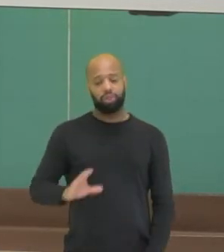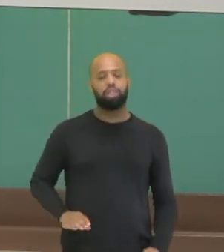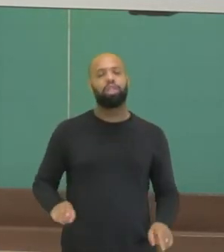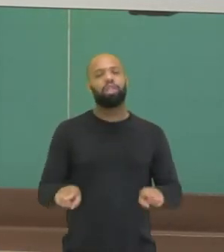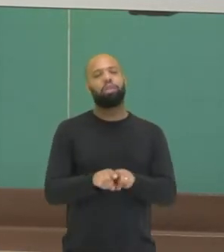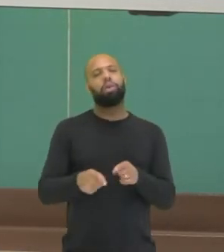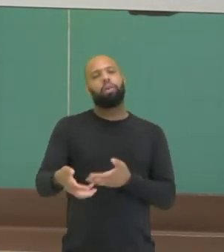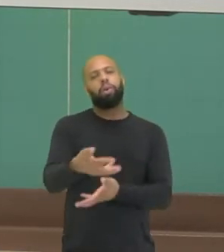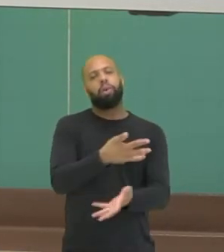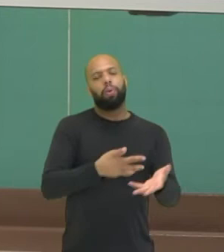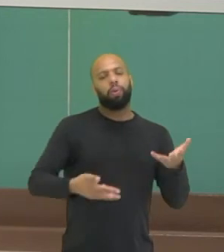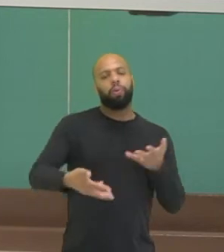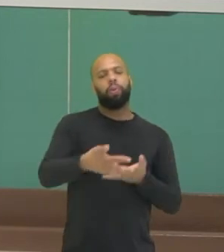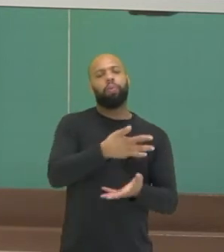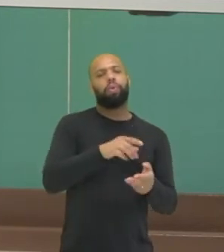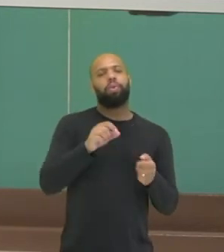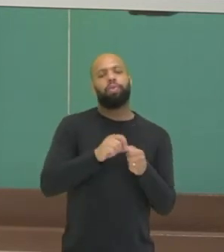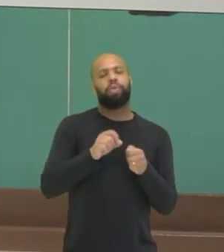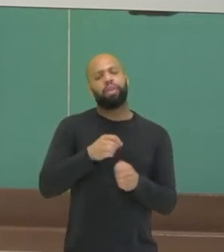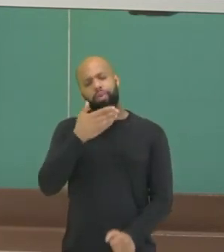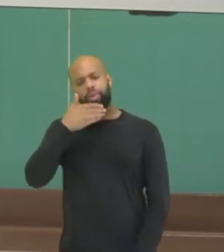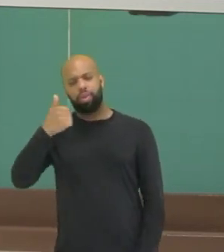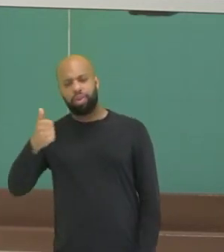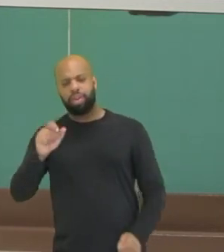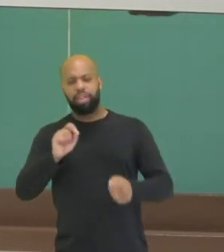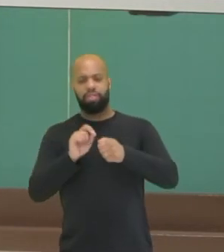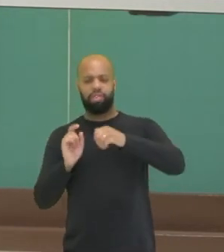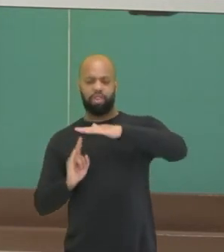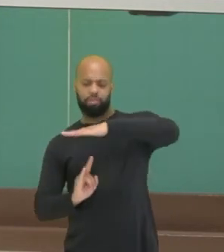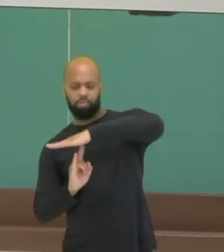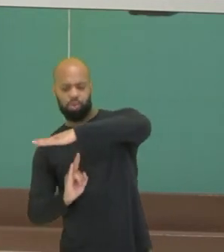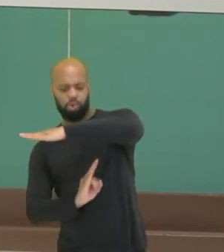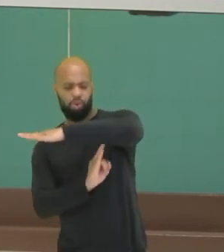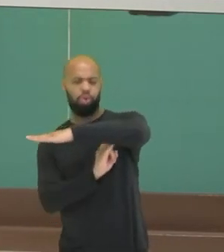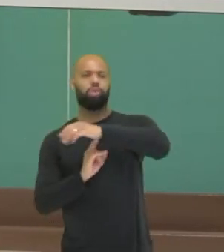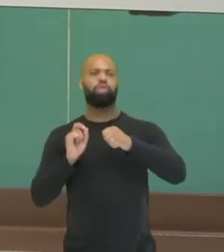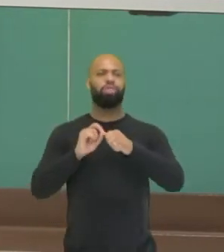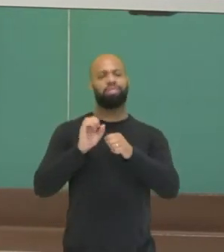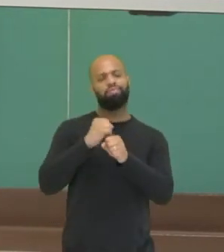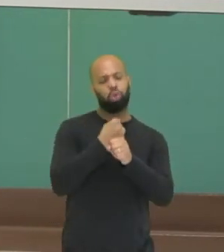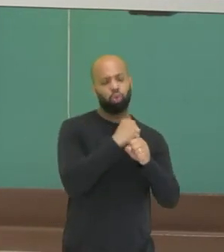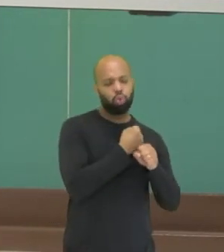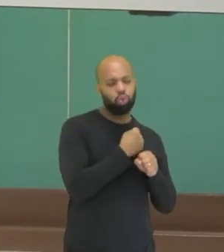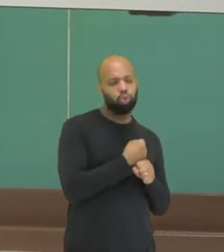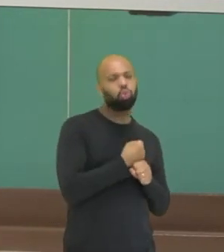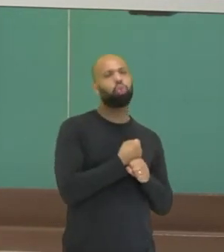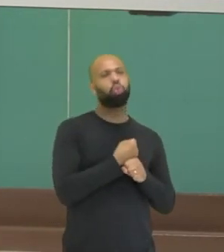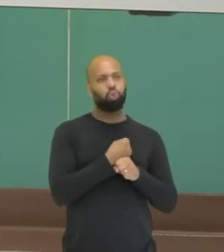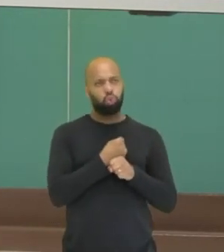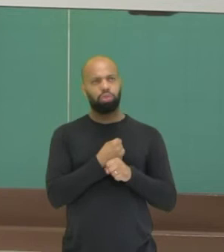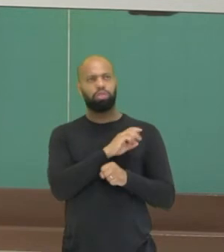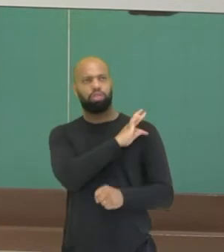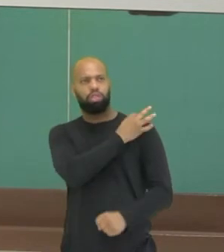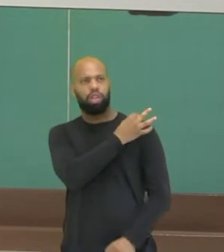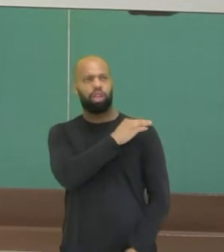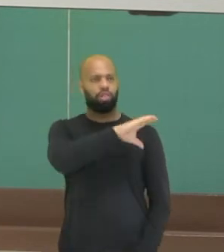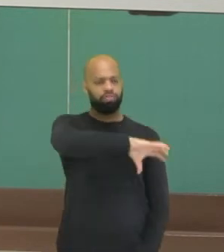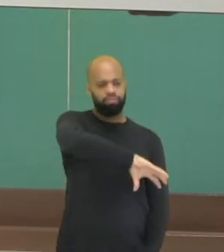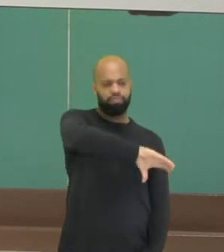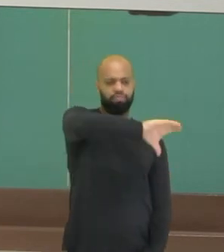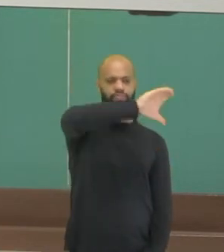vão trazendo melhorias, fazendo pontes, trazendo essa técnica que o professor Roberto comentou, chamado de arco. Gente, isso daqui,